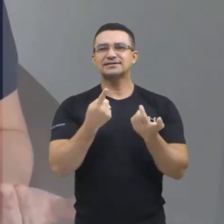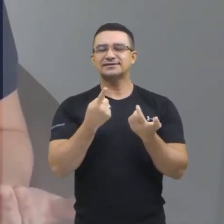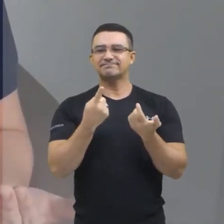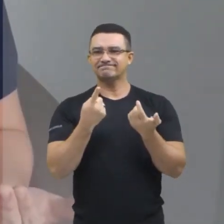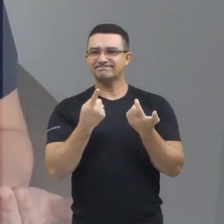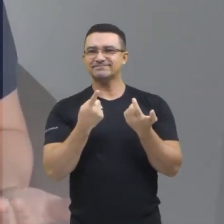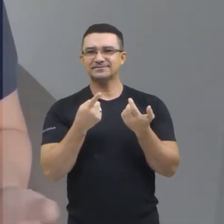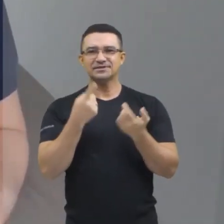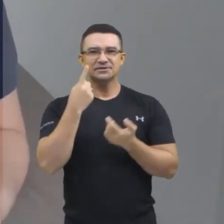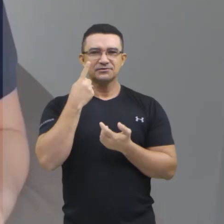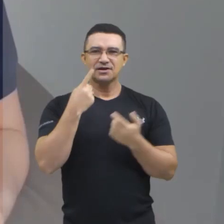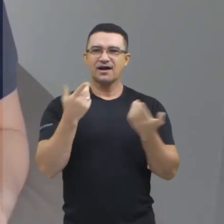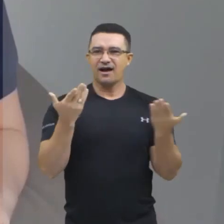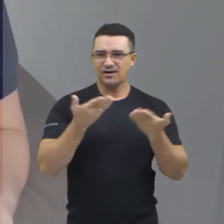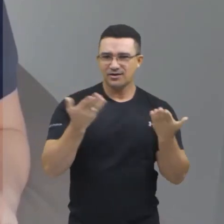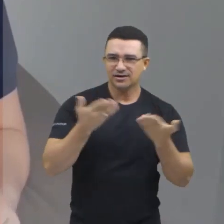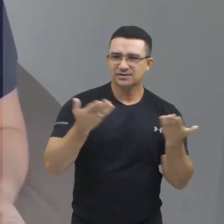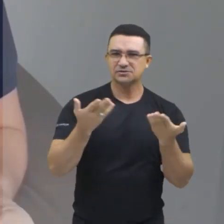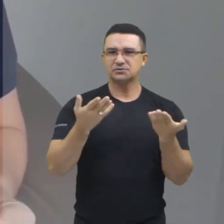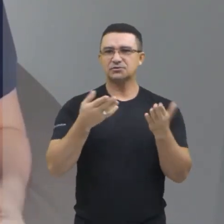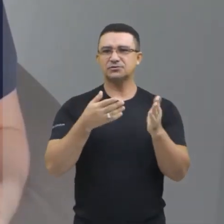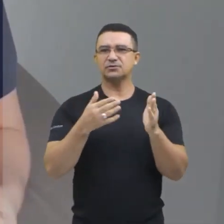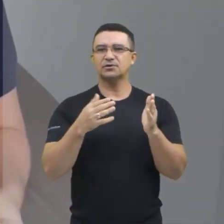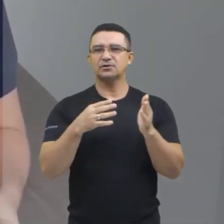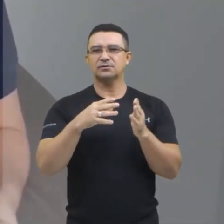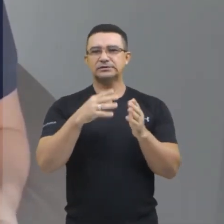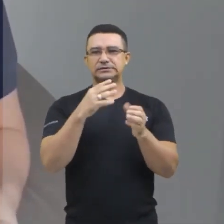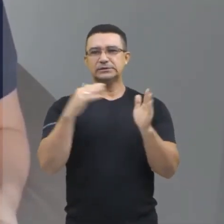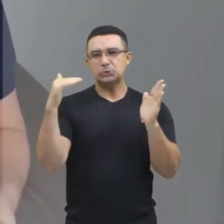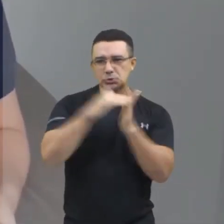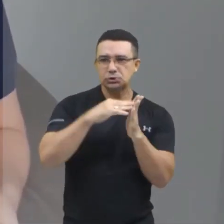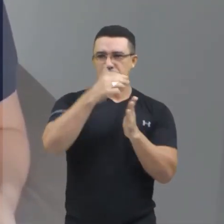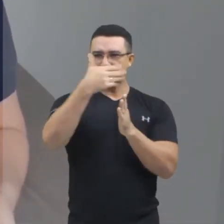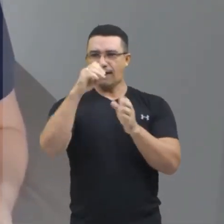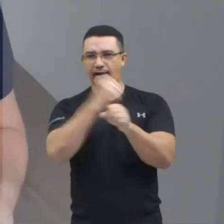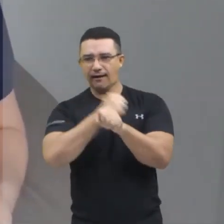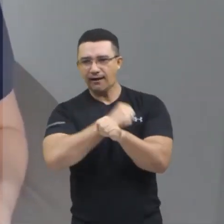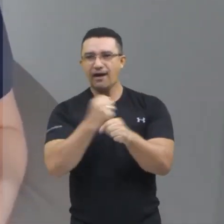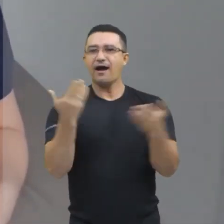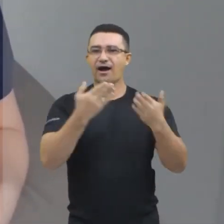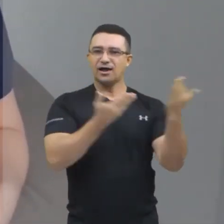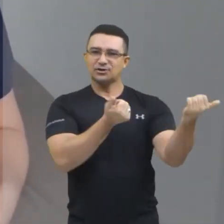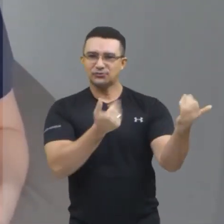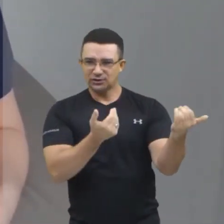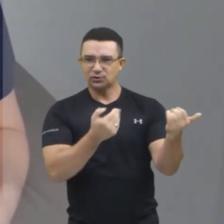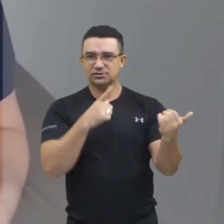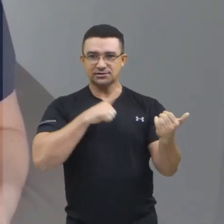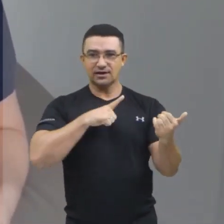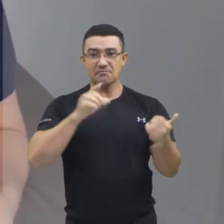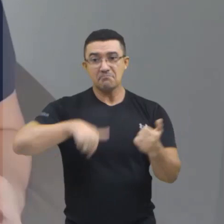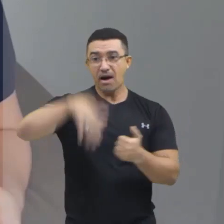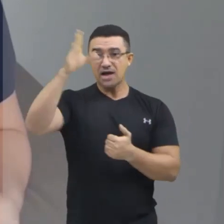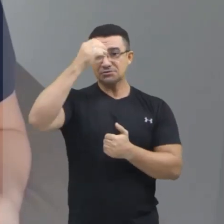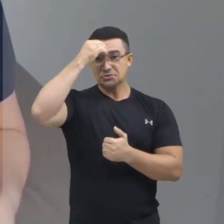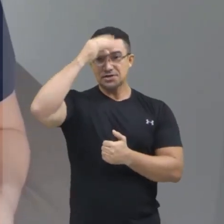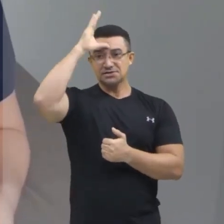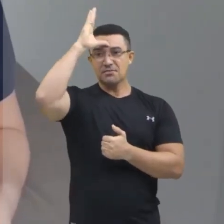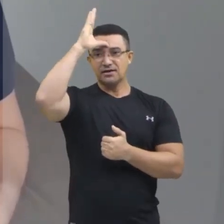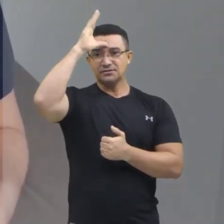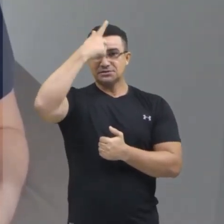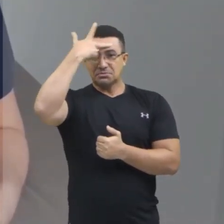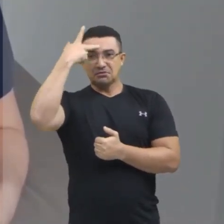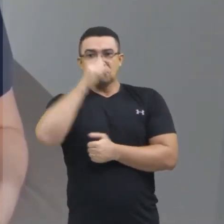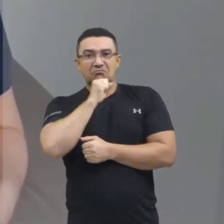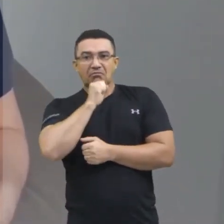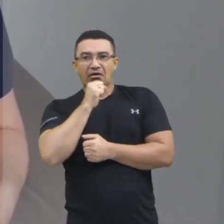passando por essas últimas décadas em que a juventude está tendo mais conhecimento que os mais velhos. Vou ficar